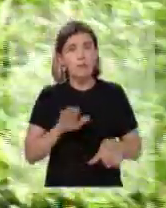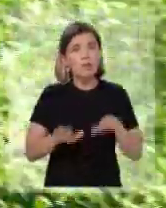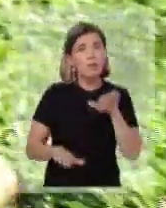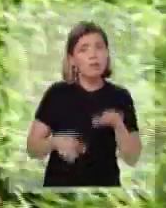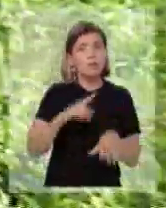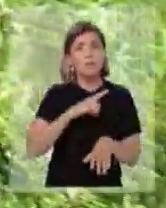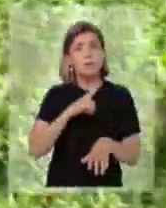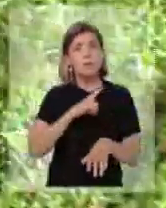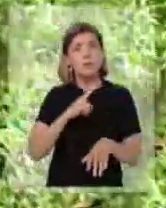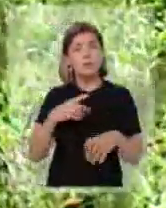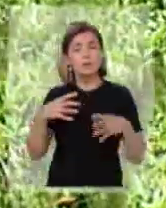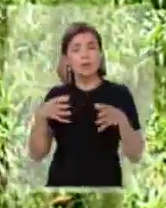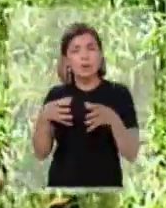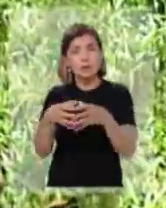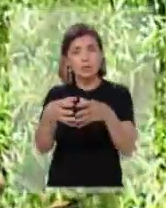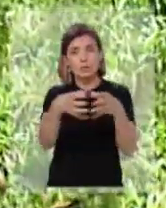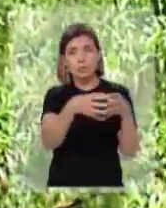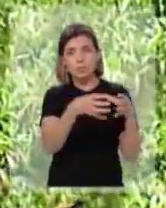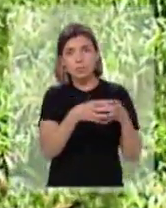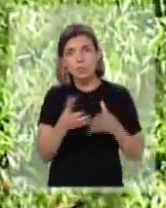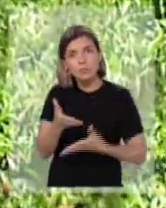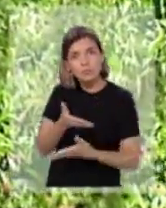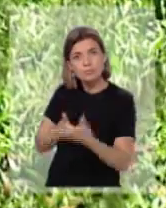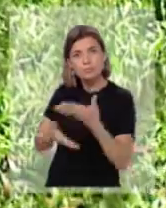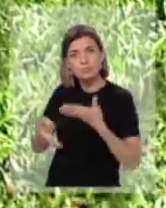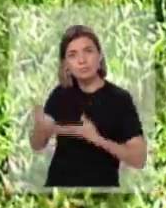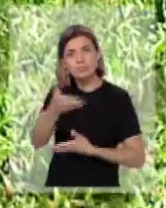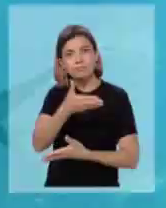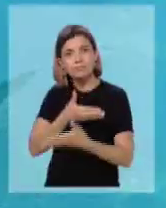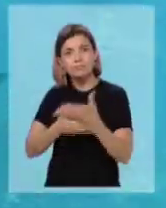Outras têm a ver com as interações dos animais entre si.